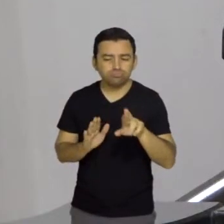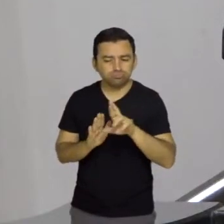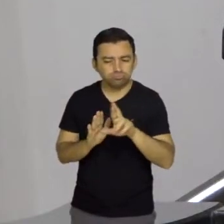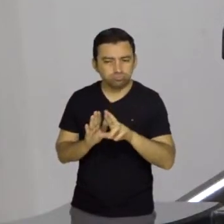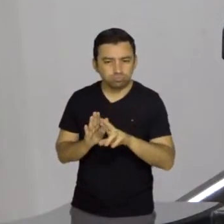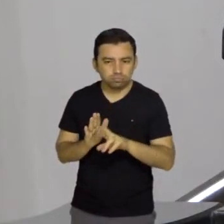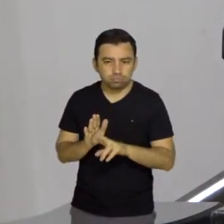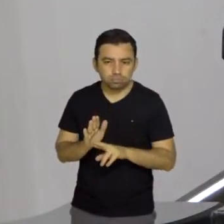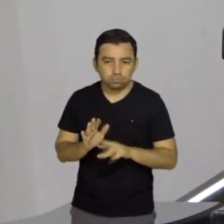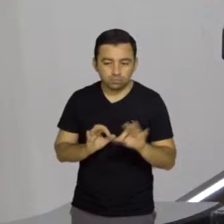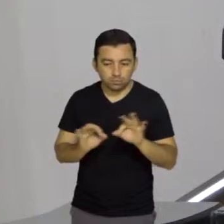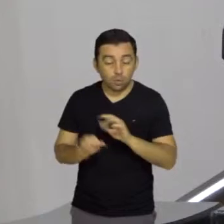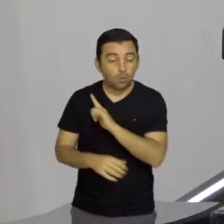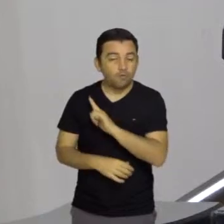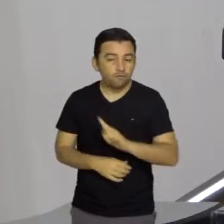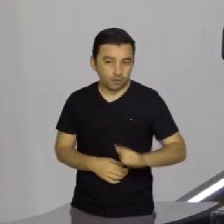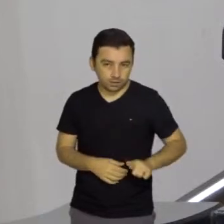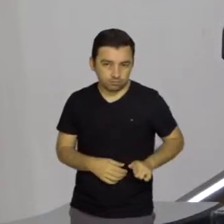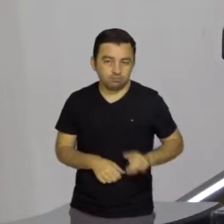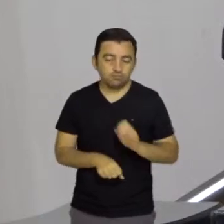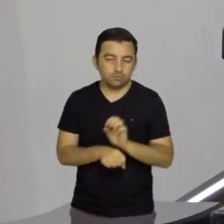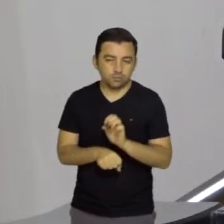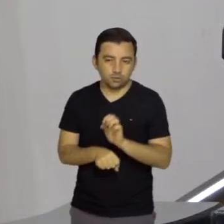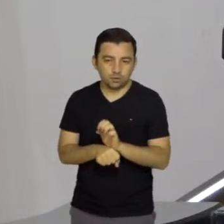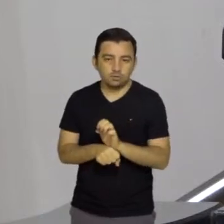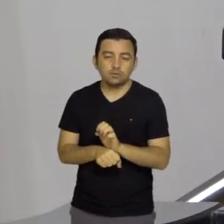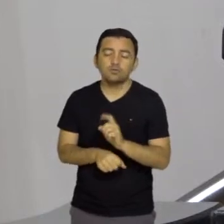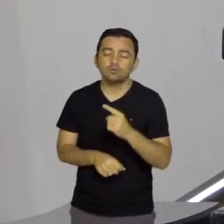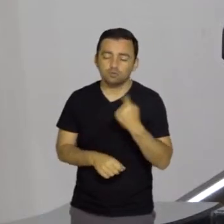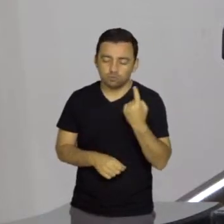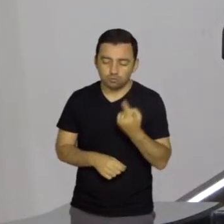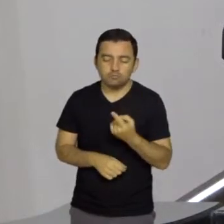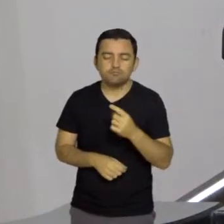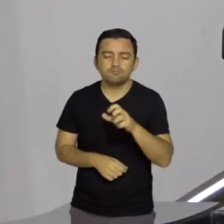pelo governo do Estado e nós vamos,